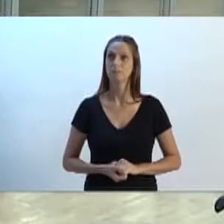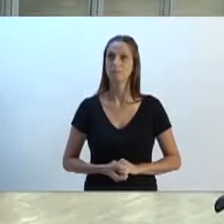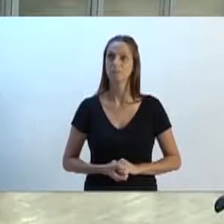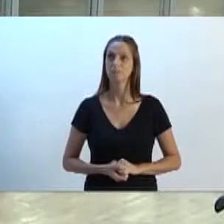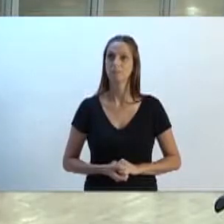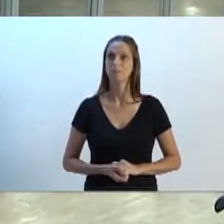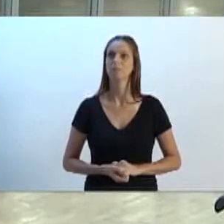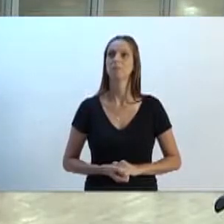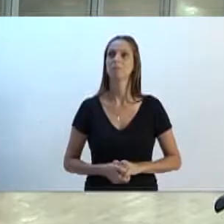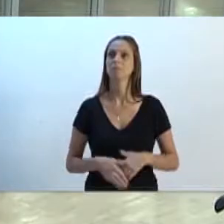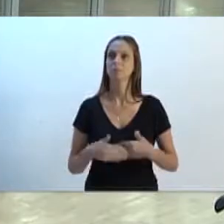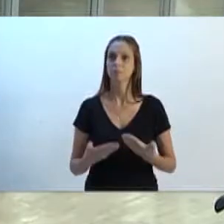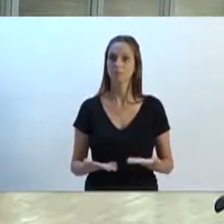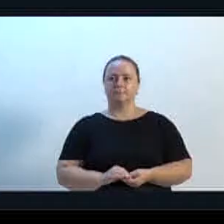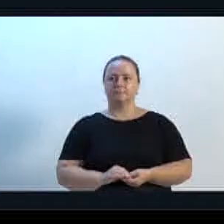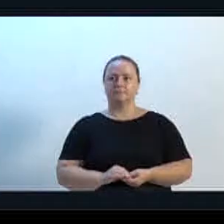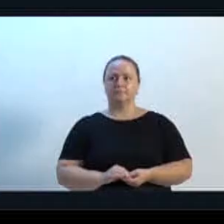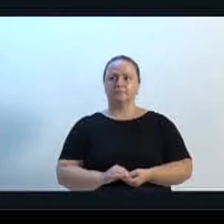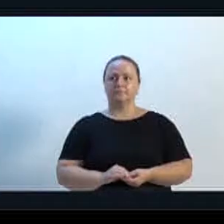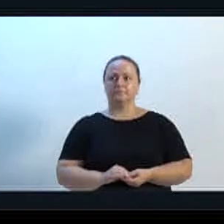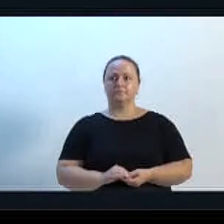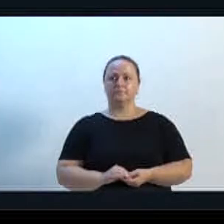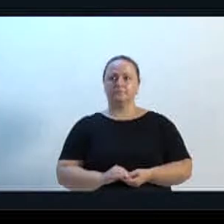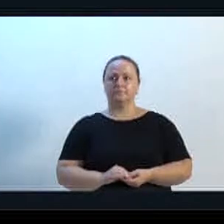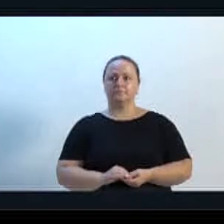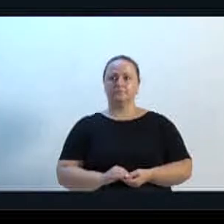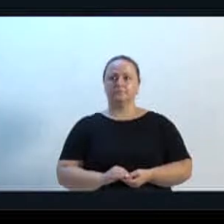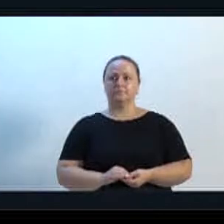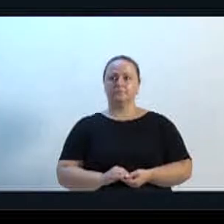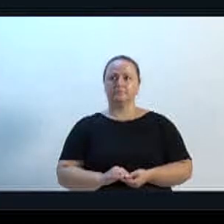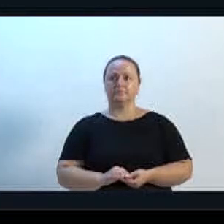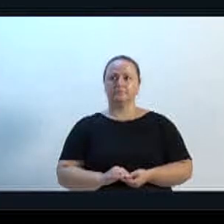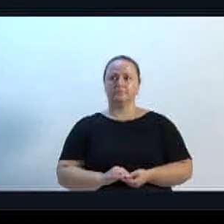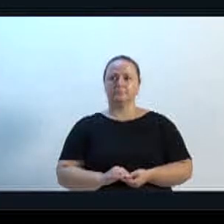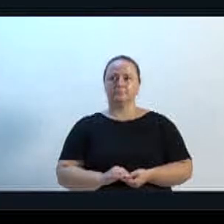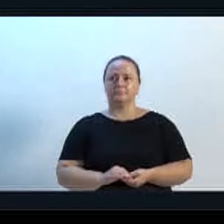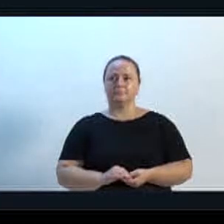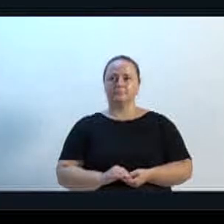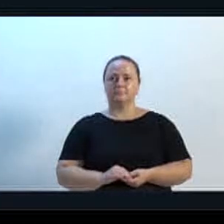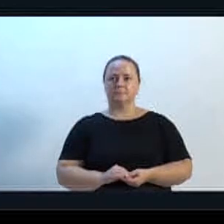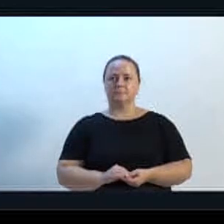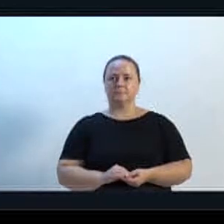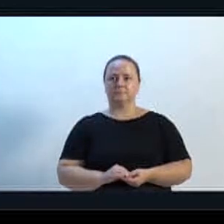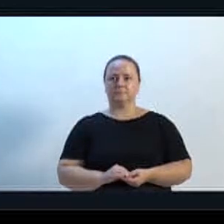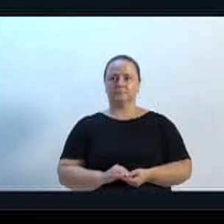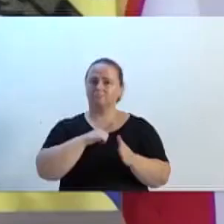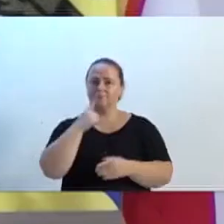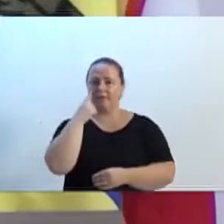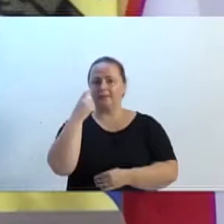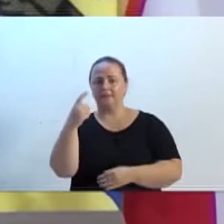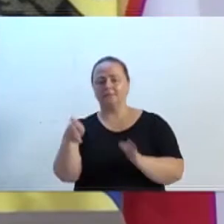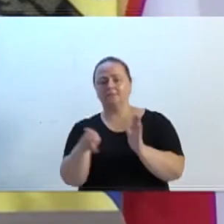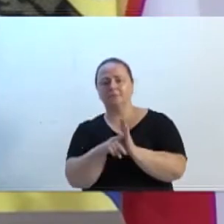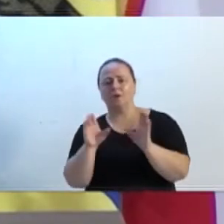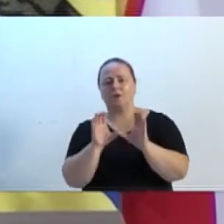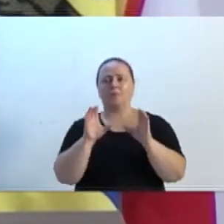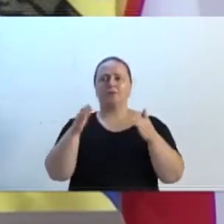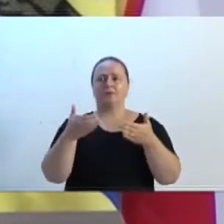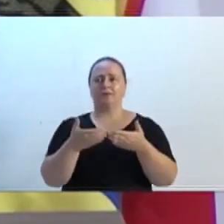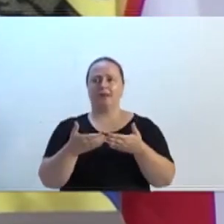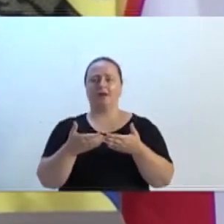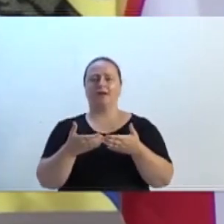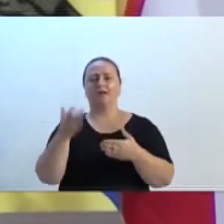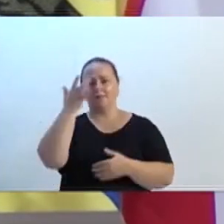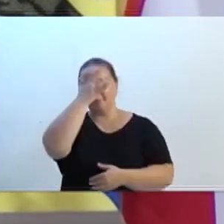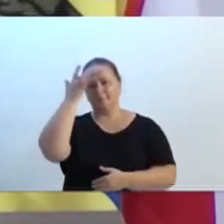desta terça-feira, os vereadores aprovaram 2 projetos de lei em segunda votação e uma moção de louvor. A proposta de lei de autoria